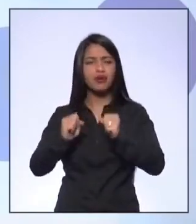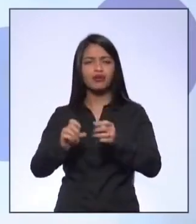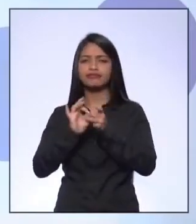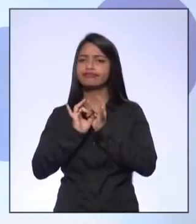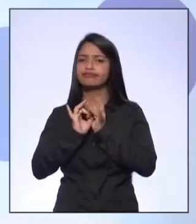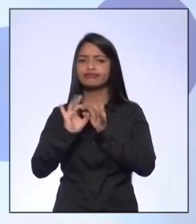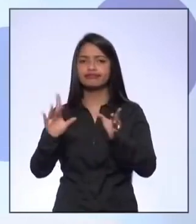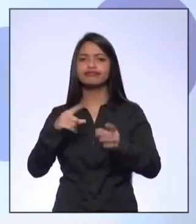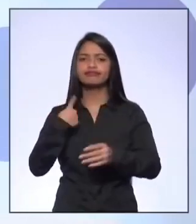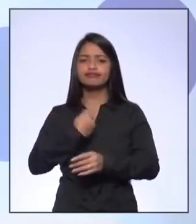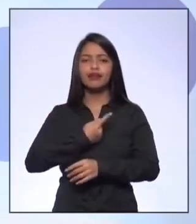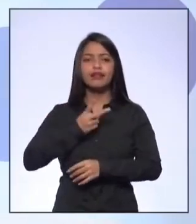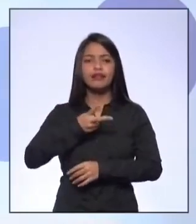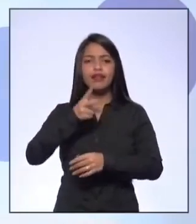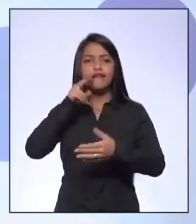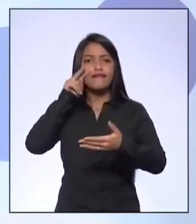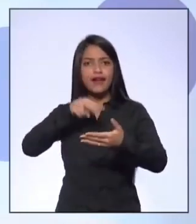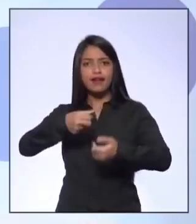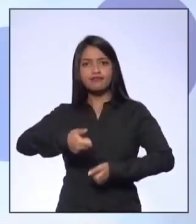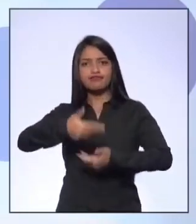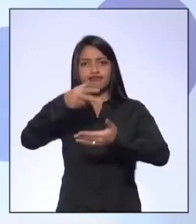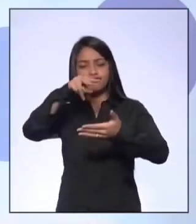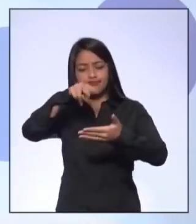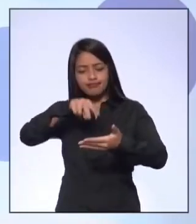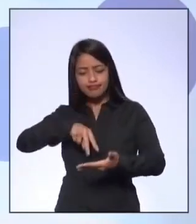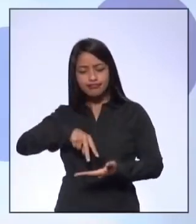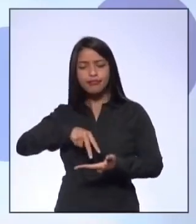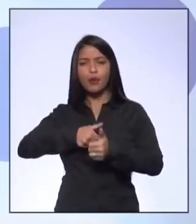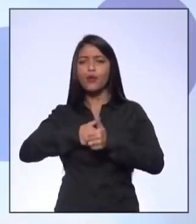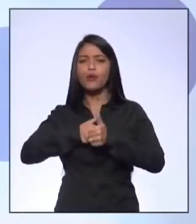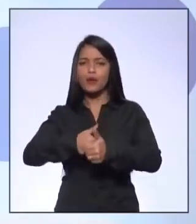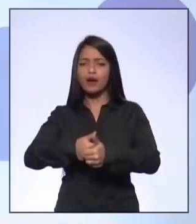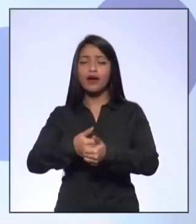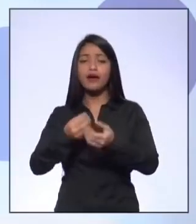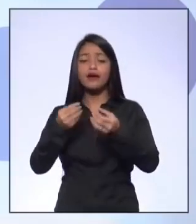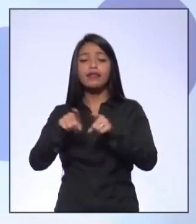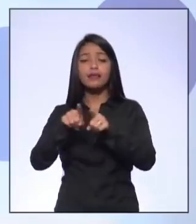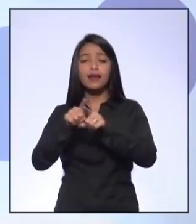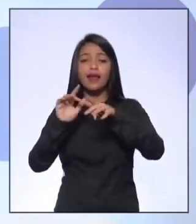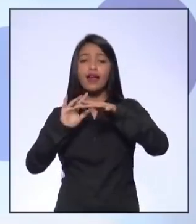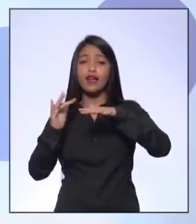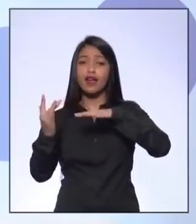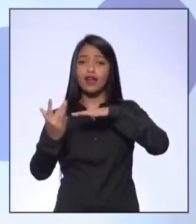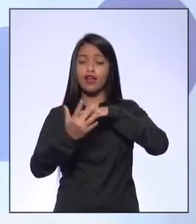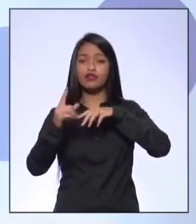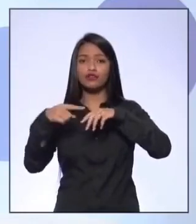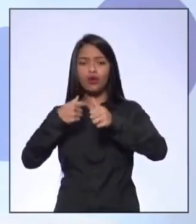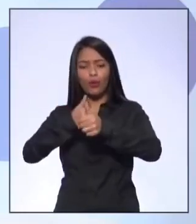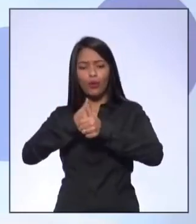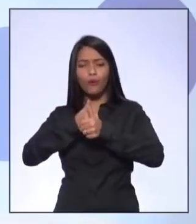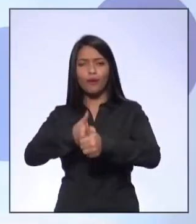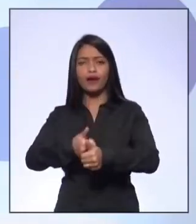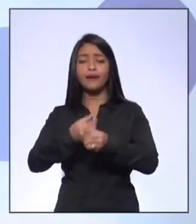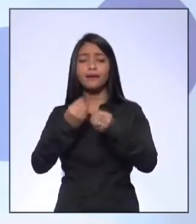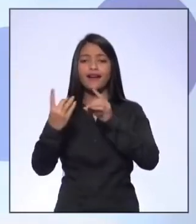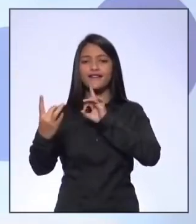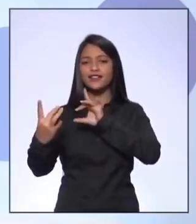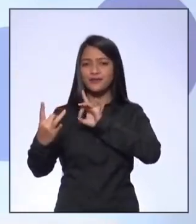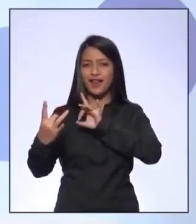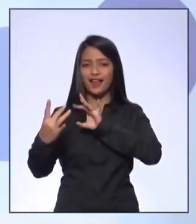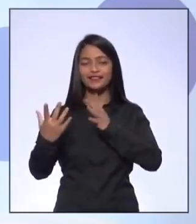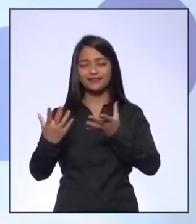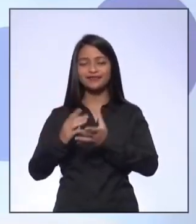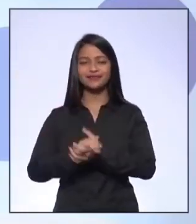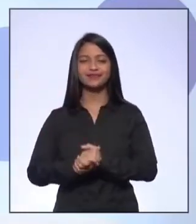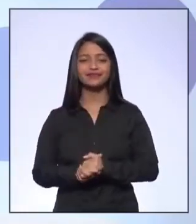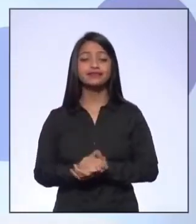estamos observando bastante as redes sociais para ter um feedback de vocês, para saber como estão as nossas aulas. Vou colocar